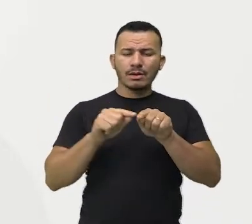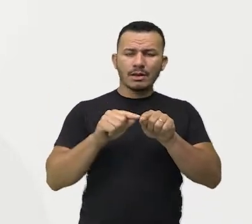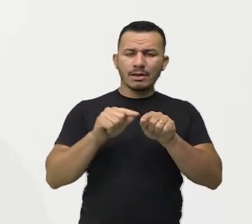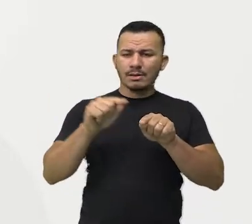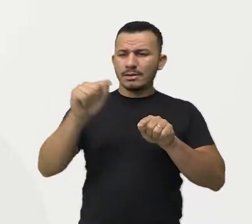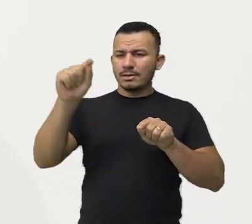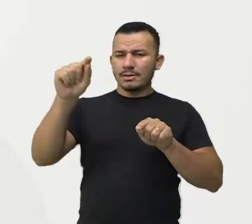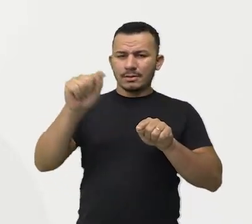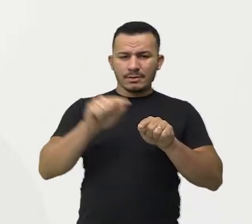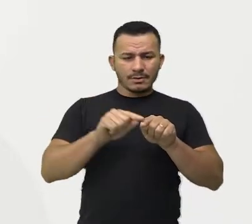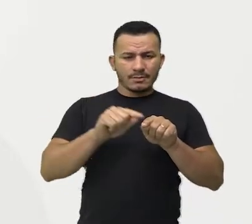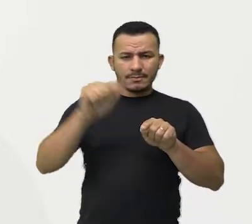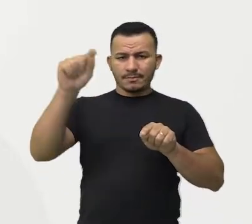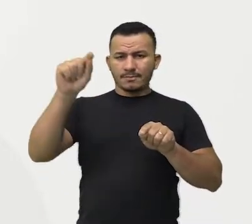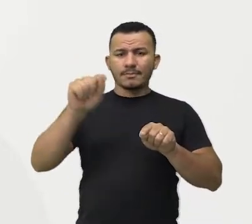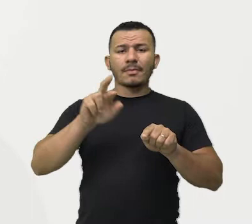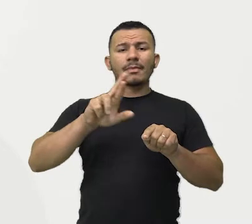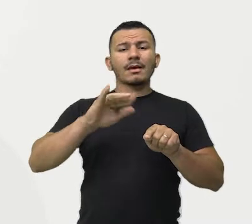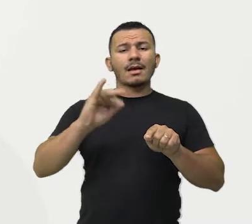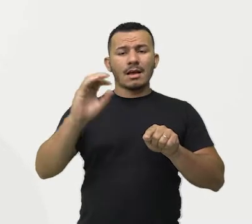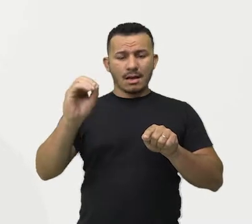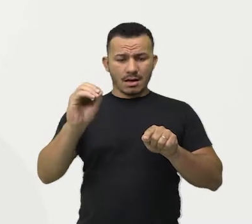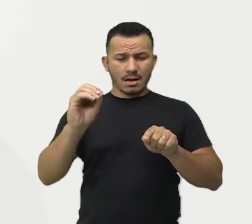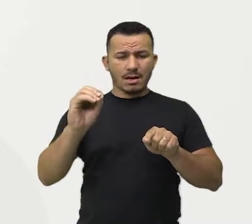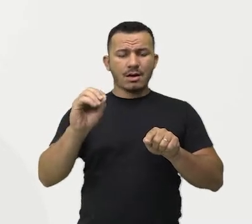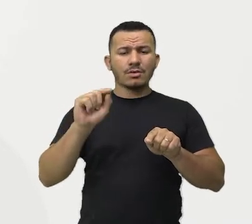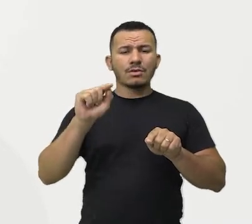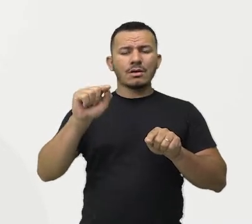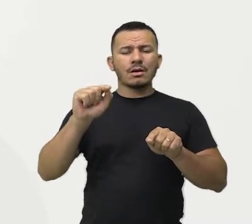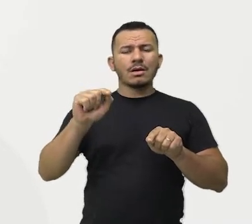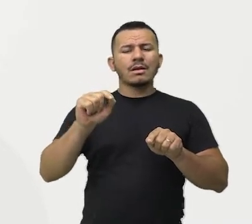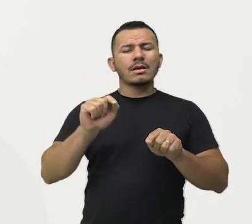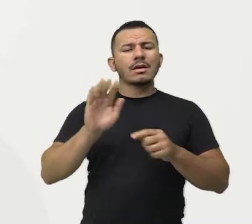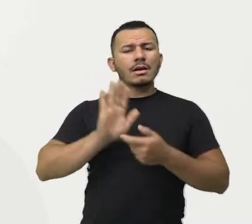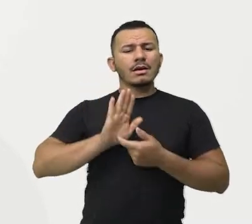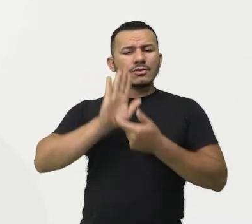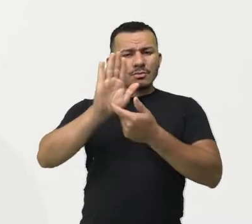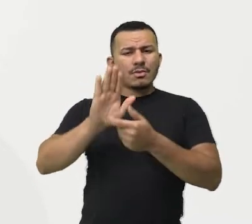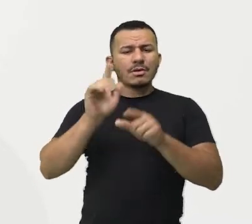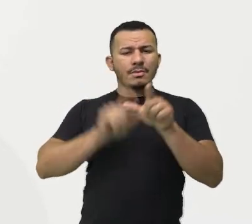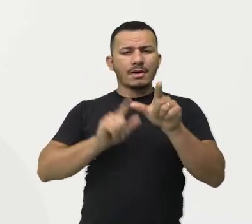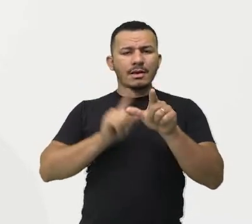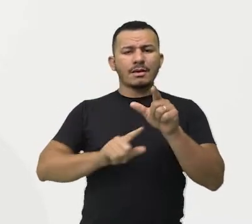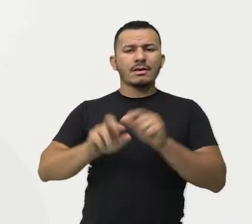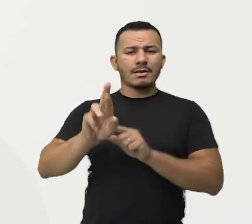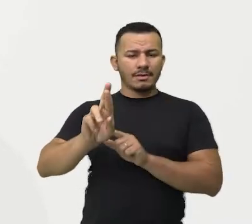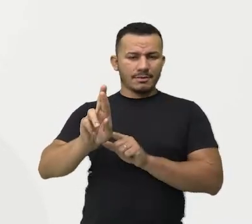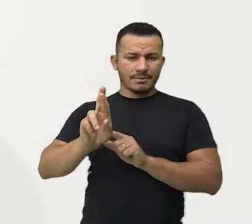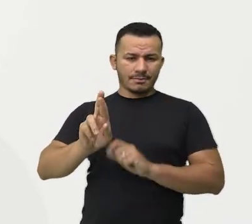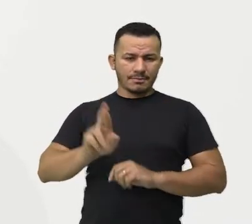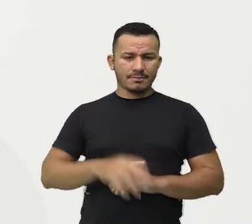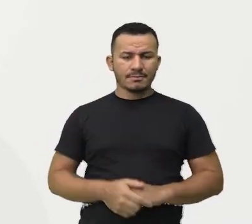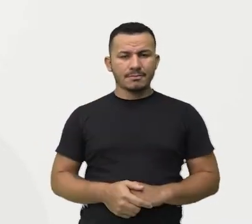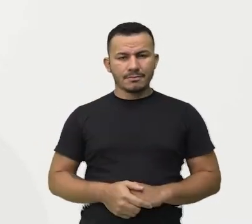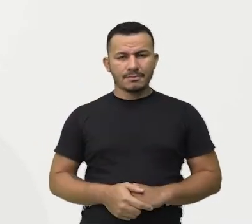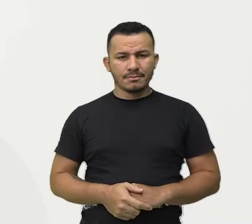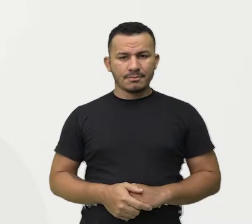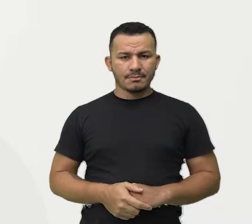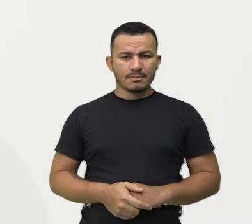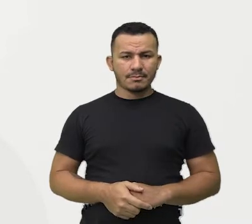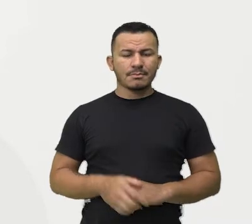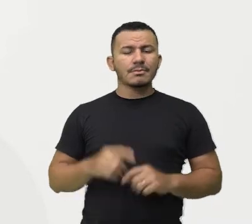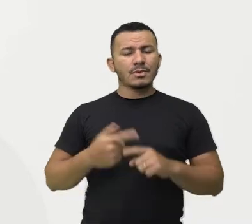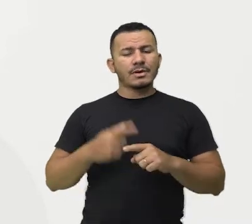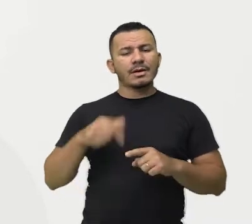do centro até a extremidade, tá legal? E esse raio, pessoal, a gente sinaliza, a gente representa ele pela letra R, tá